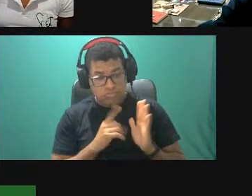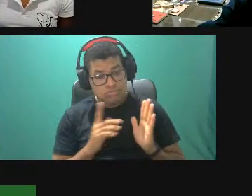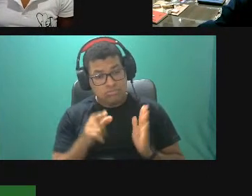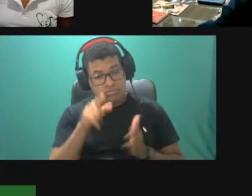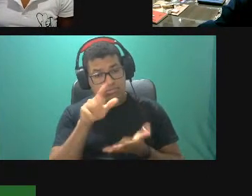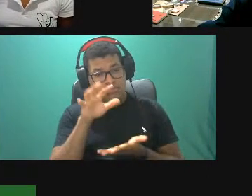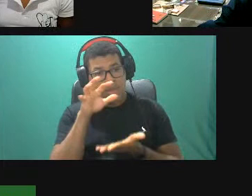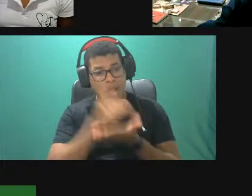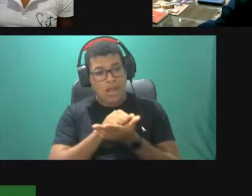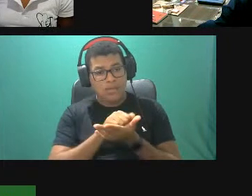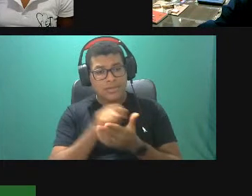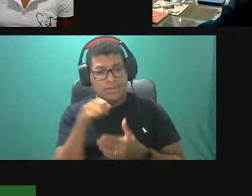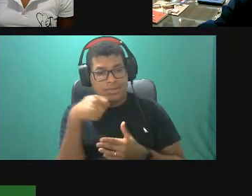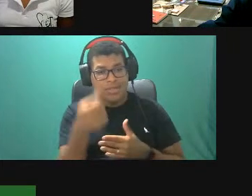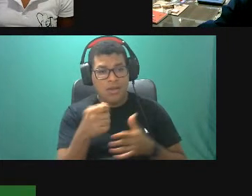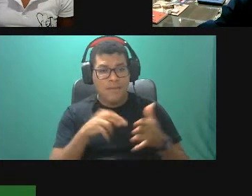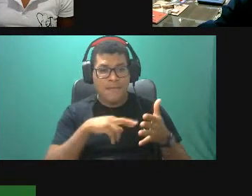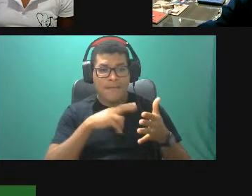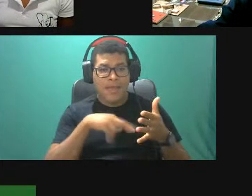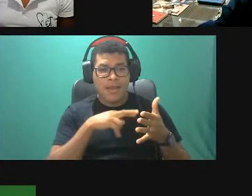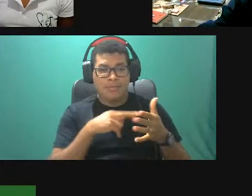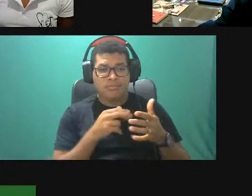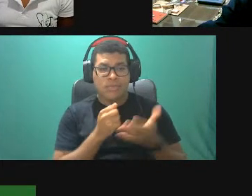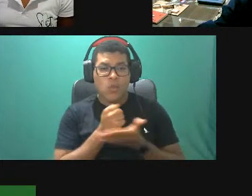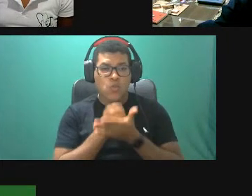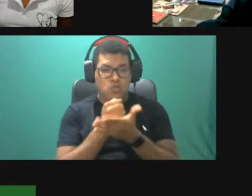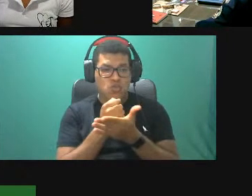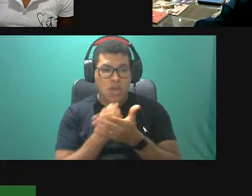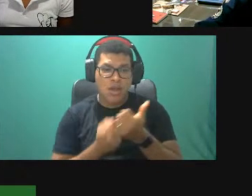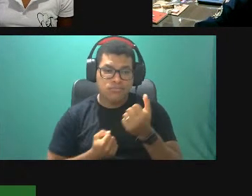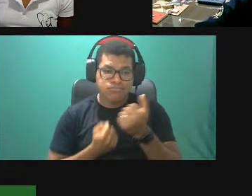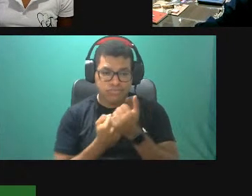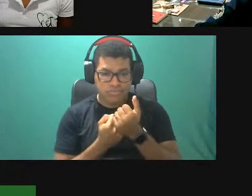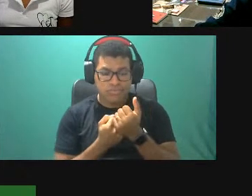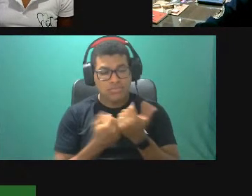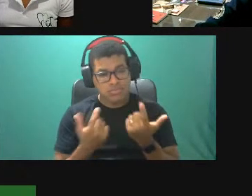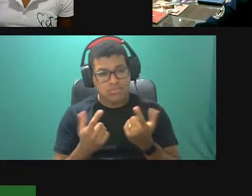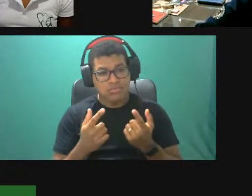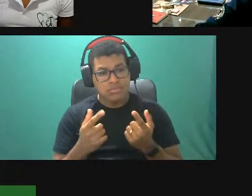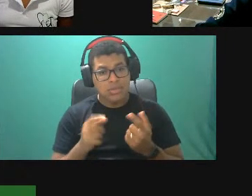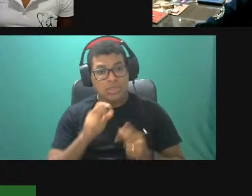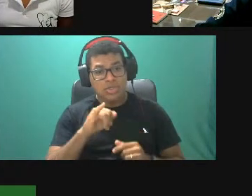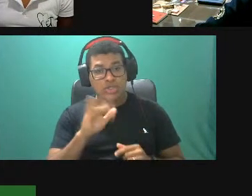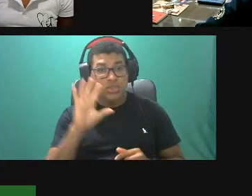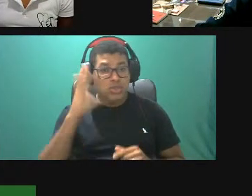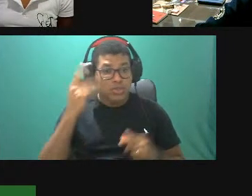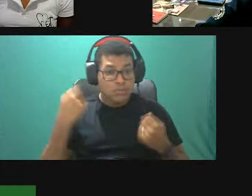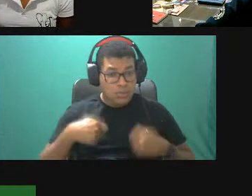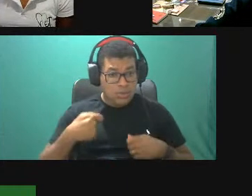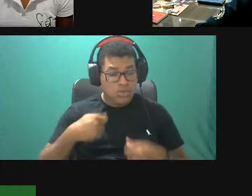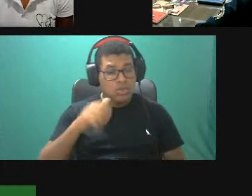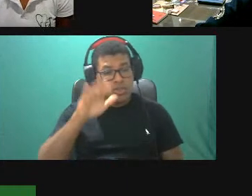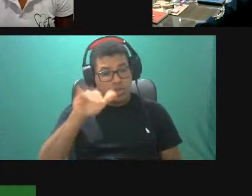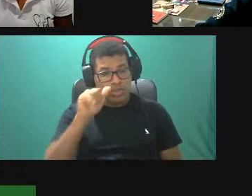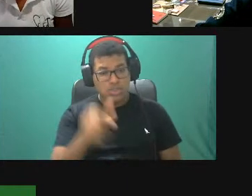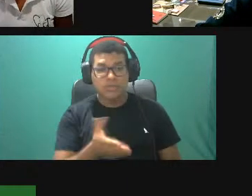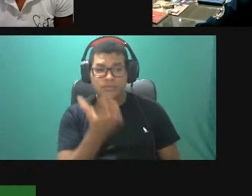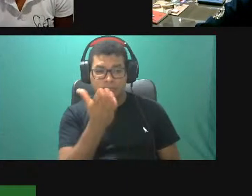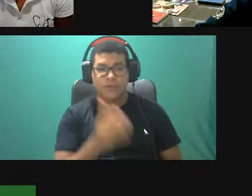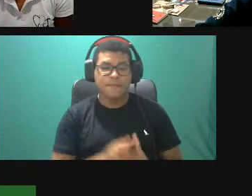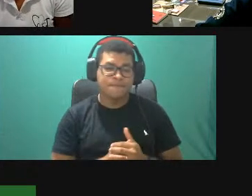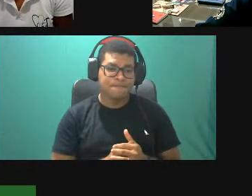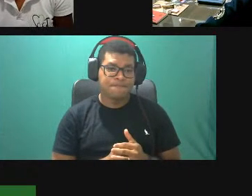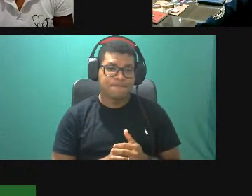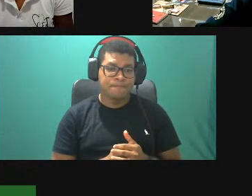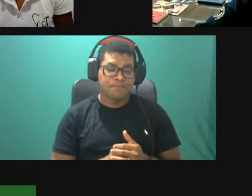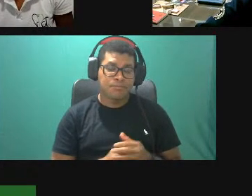cadastrado como perito auxiliar, tá? E como tal, você pode ser acionado quando da necessidade, ok?